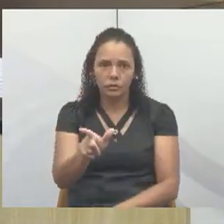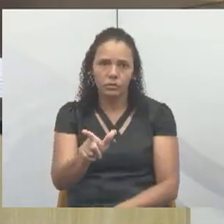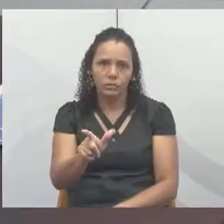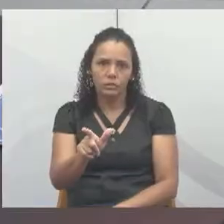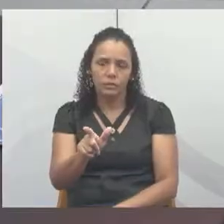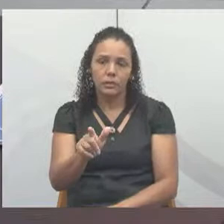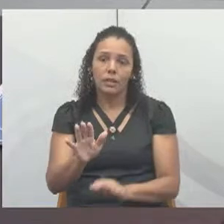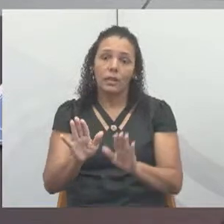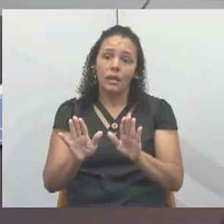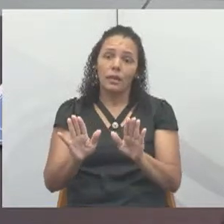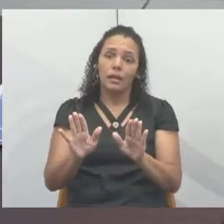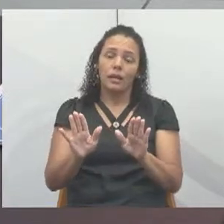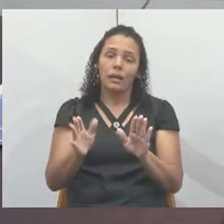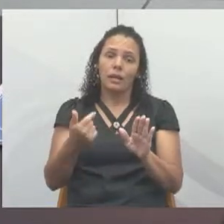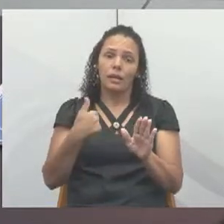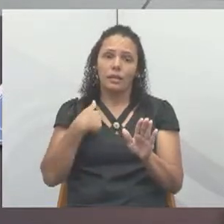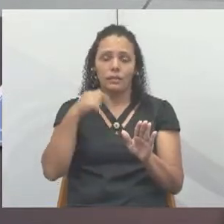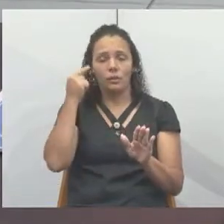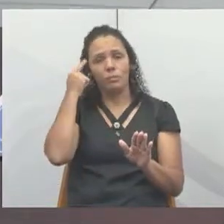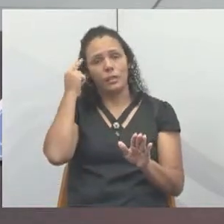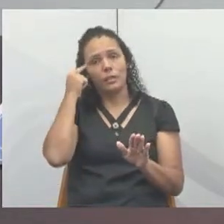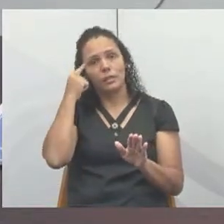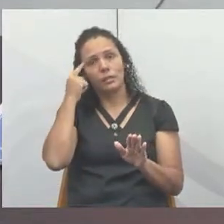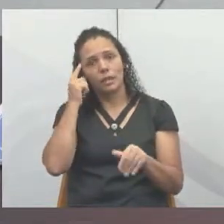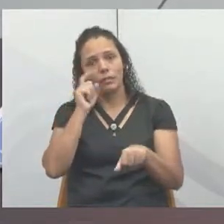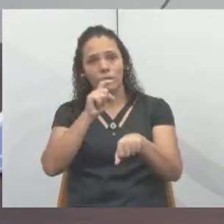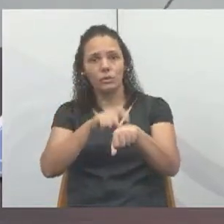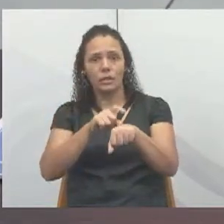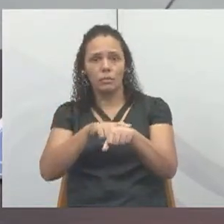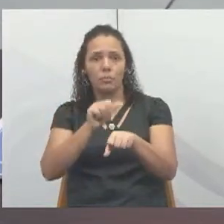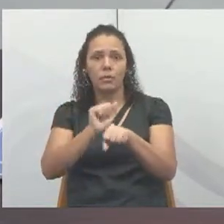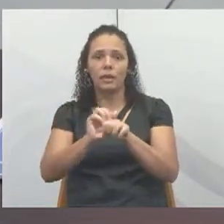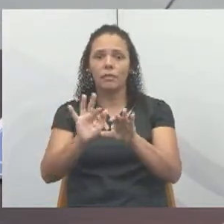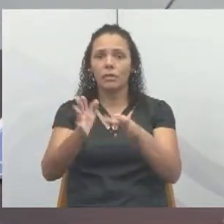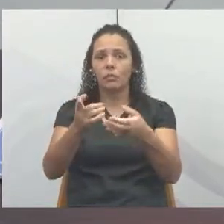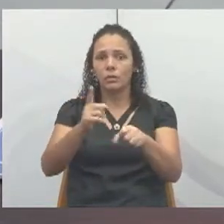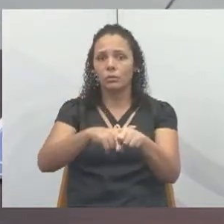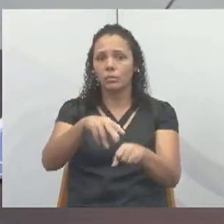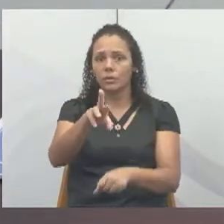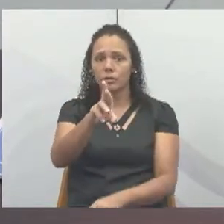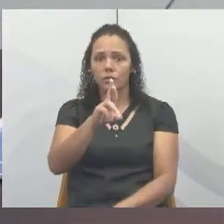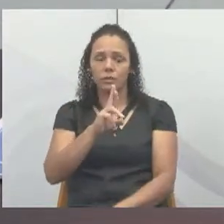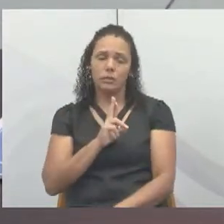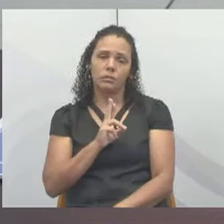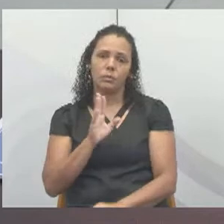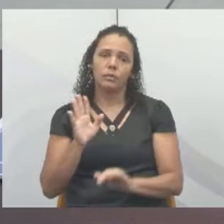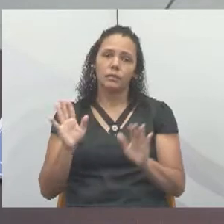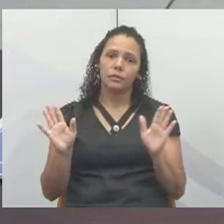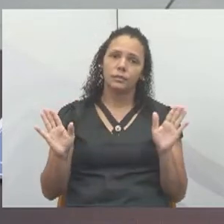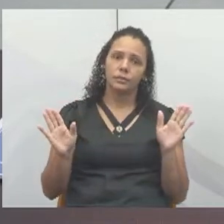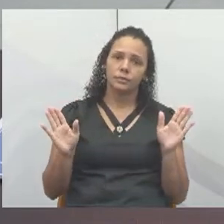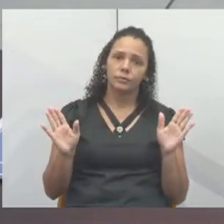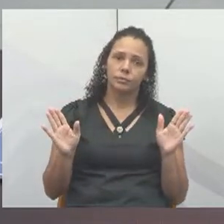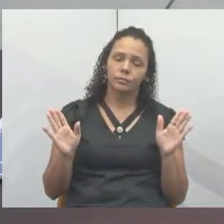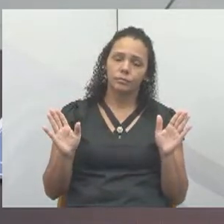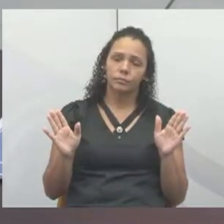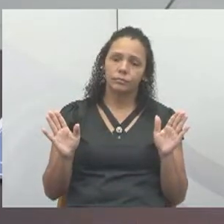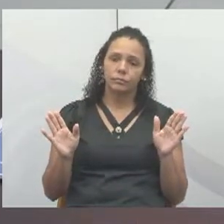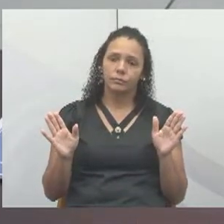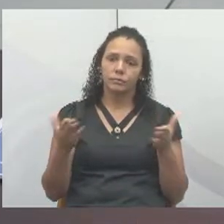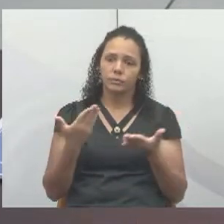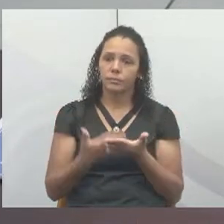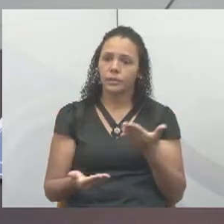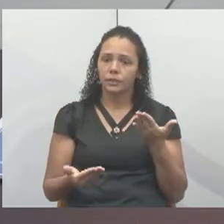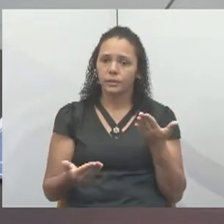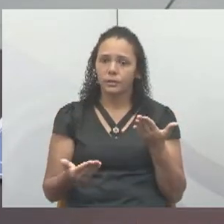Eu achava que eu falava, o tempo rolava. Quando ele falava, o tempo parava. Não era assim, não sei se... Você tinha que ter feito